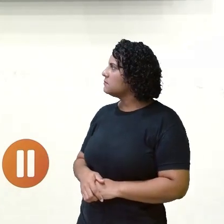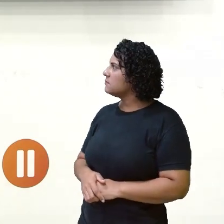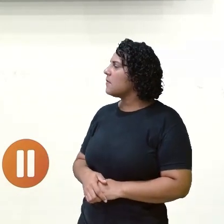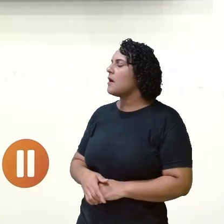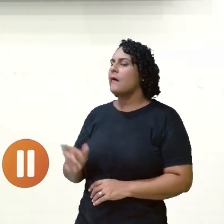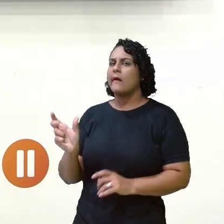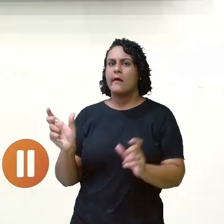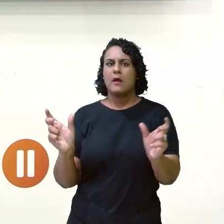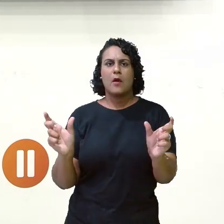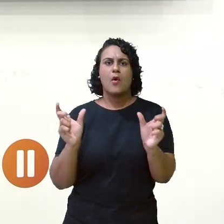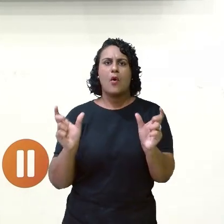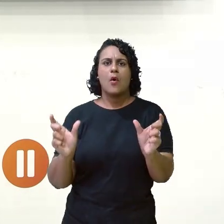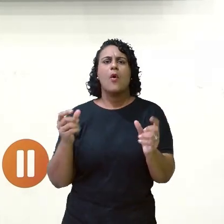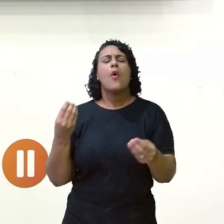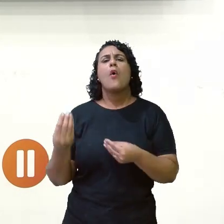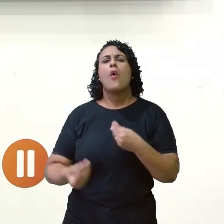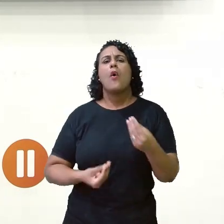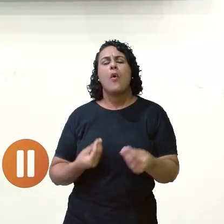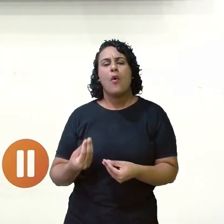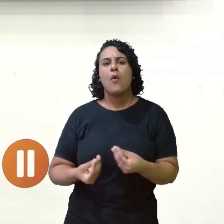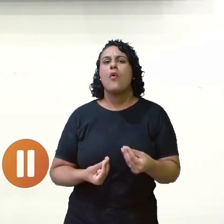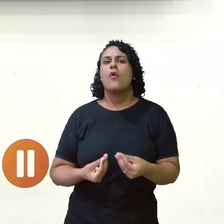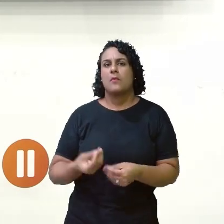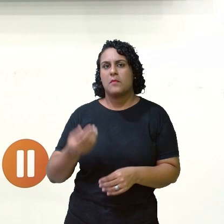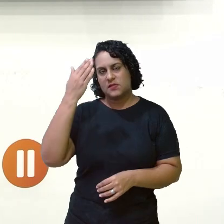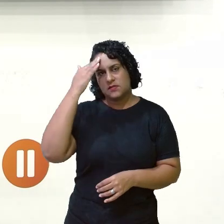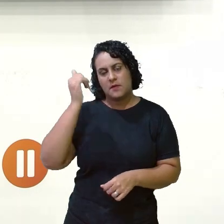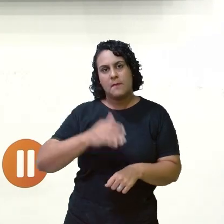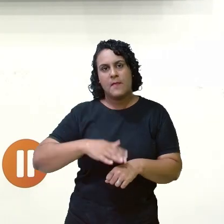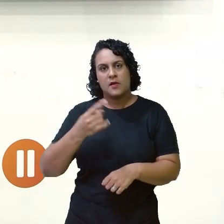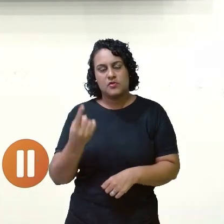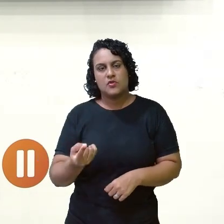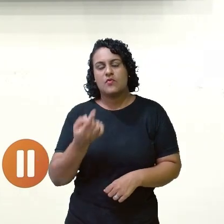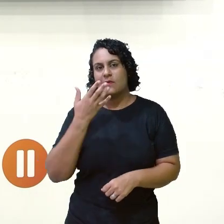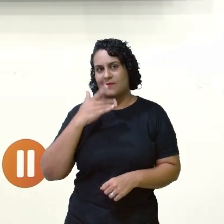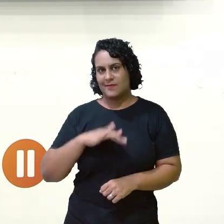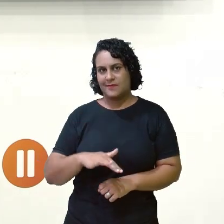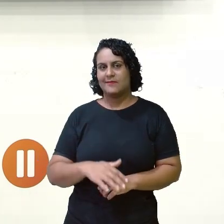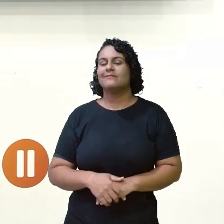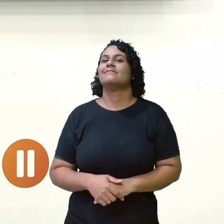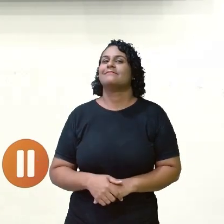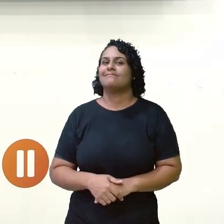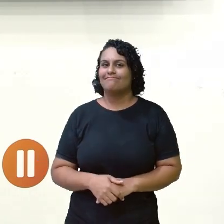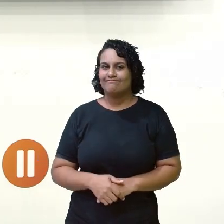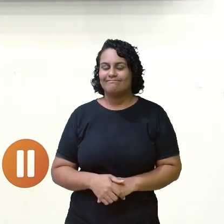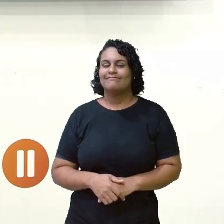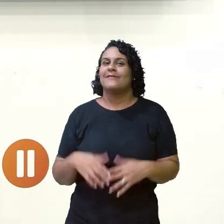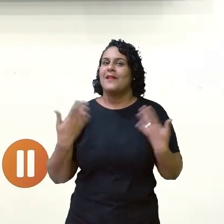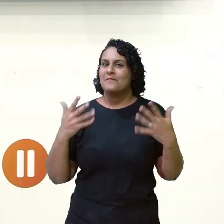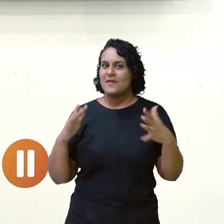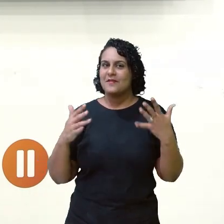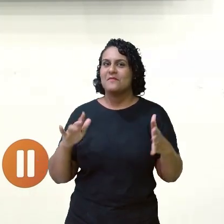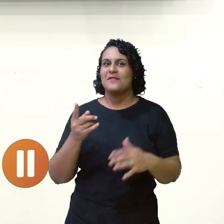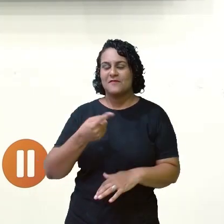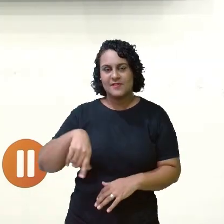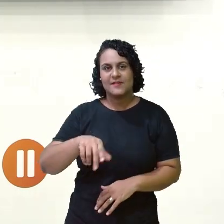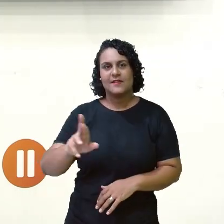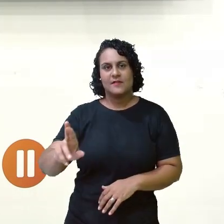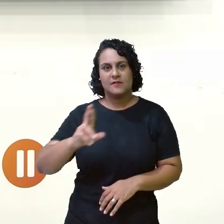elas estudam, sabendo que tem mais de uma criança. Muito bem, para você que disse aí em